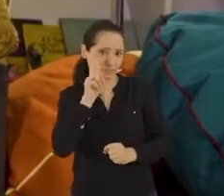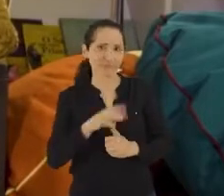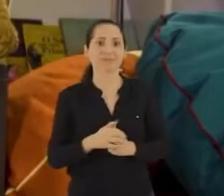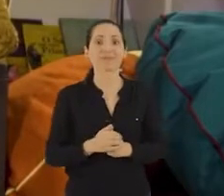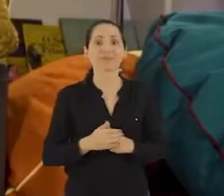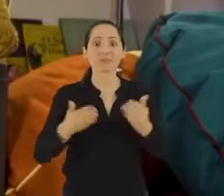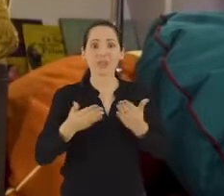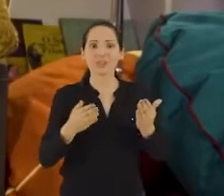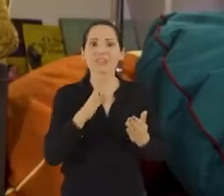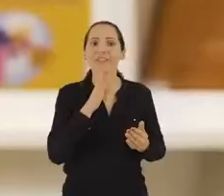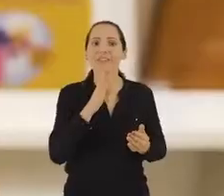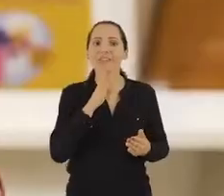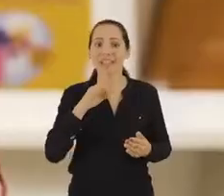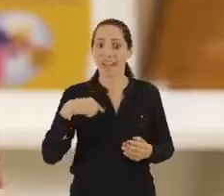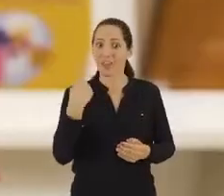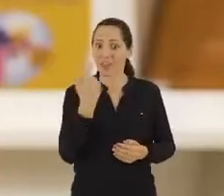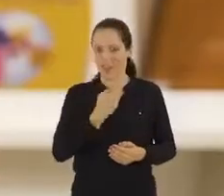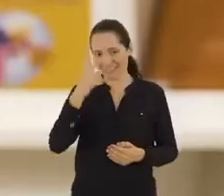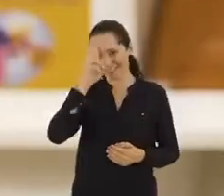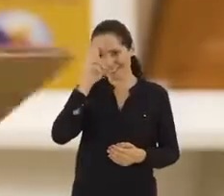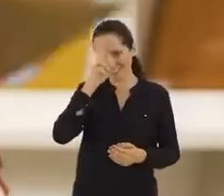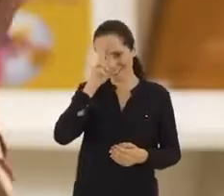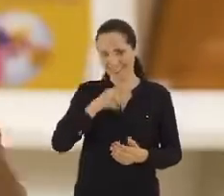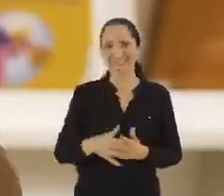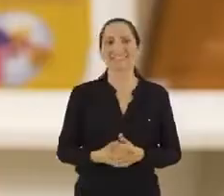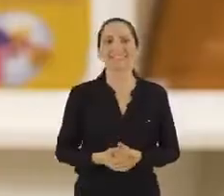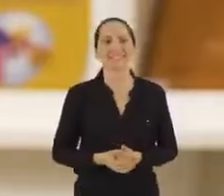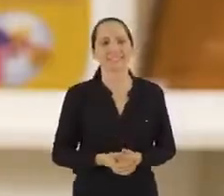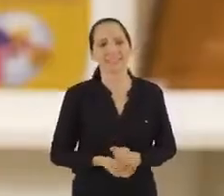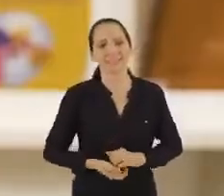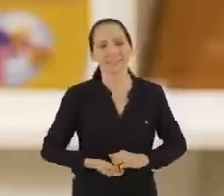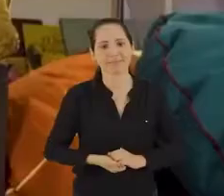vocês vão conhecer a nossa.